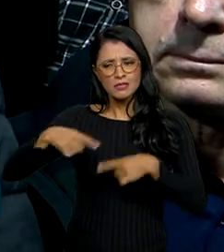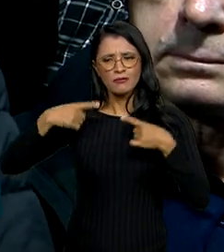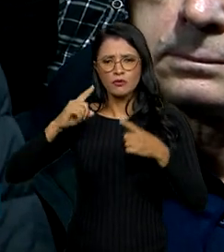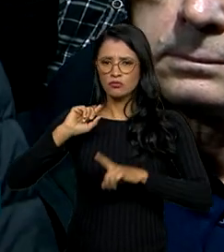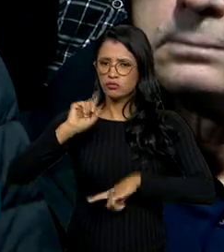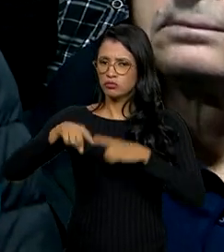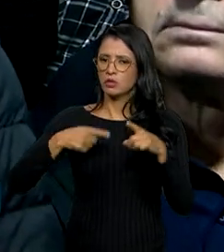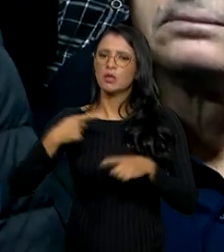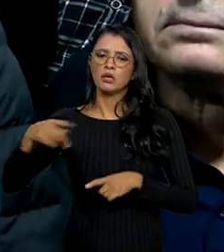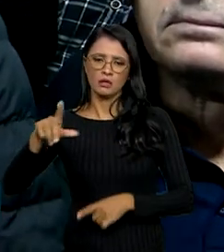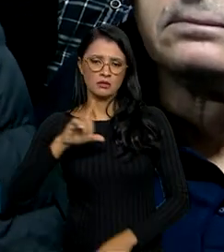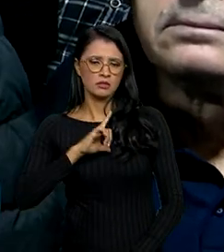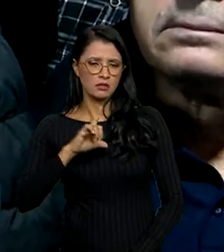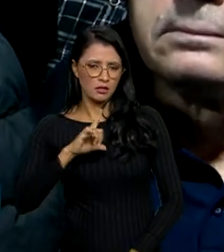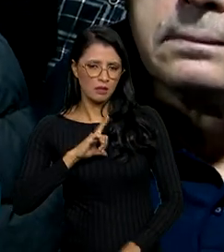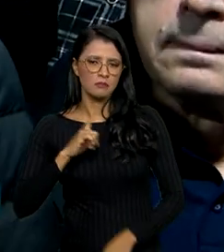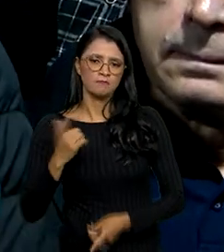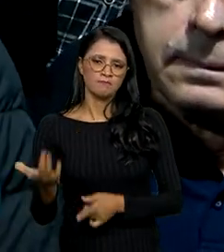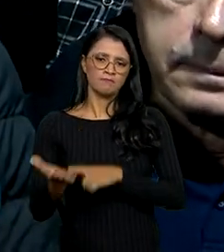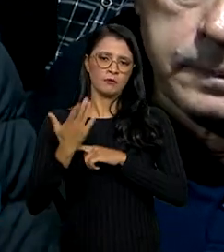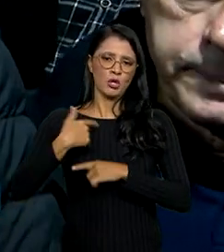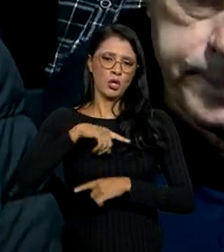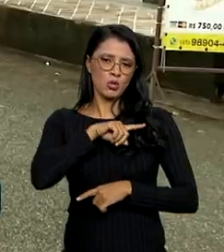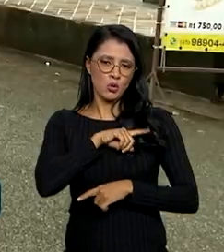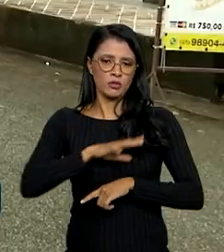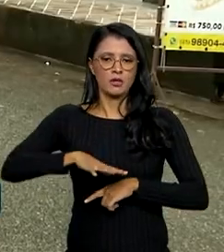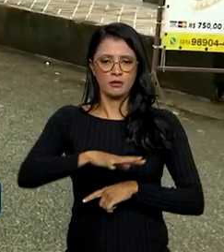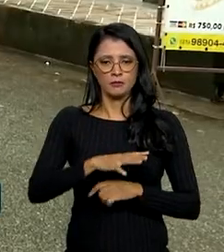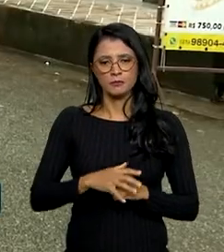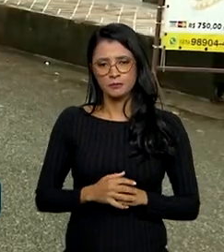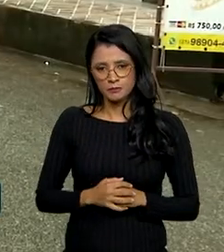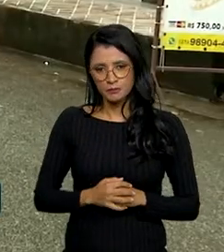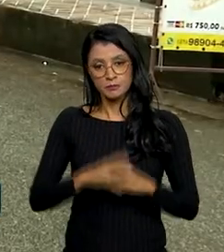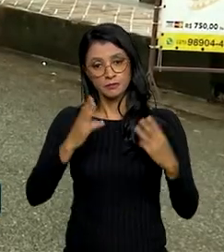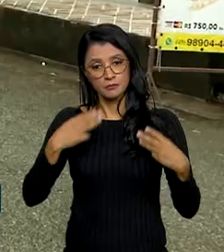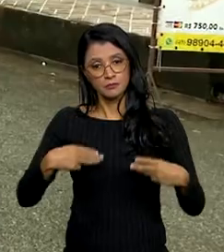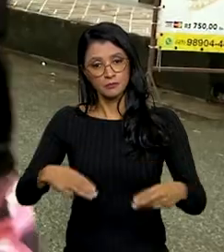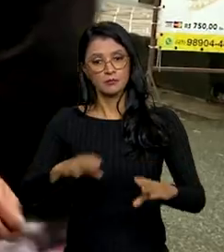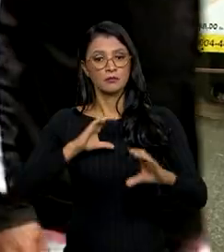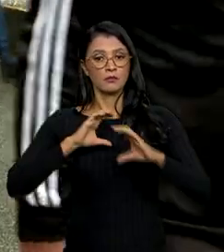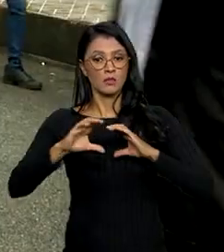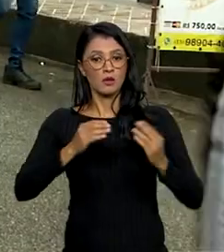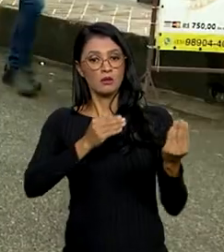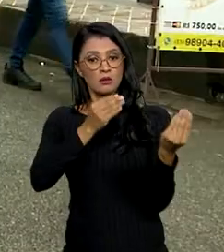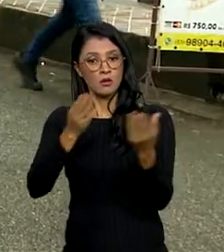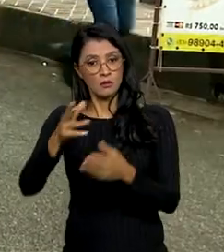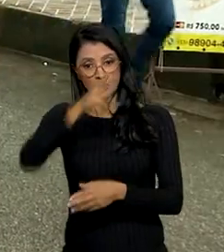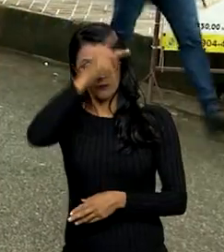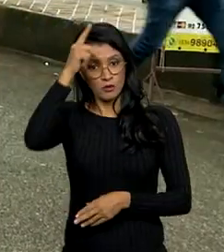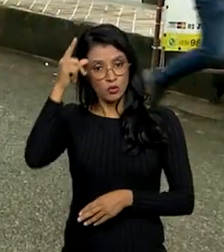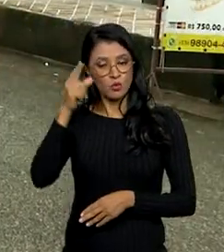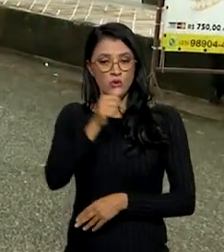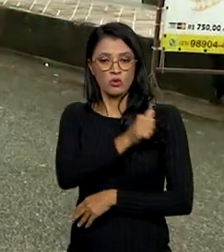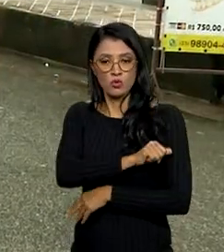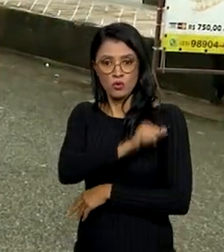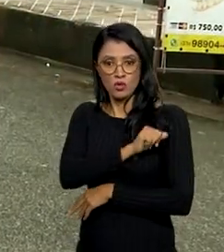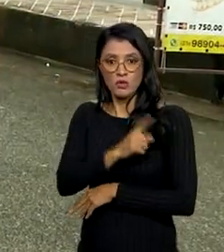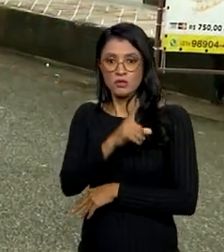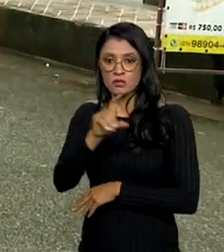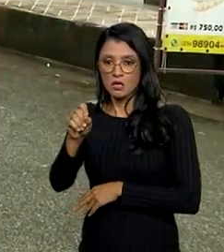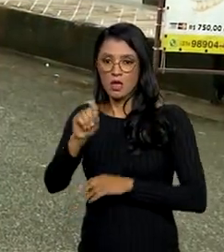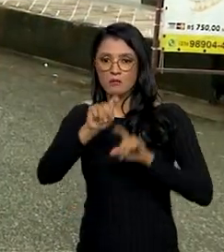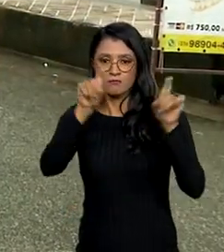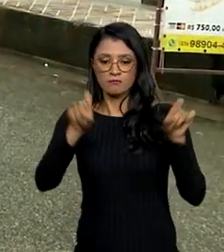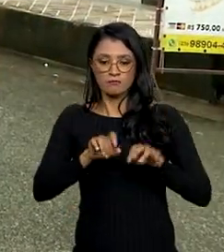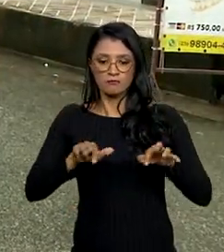essas comunidades têm imposto a todos nós do setor. O Ministério das Comunicações entregou à Prefeitura do Rio 100 computadores que